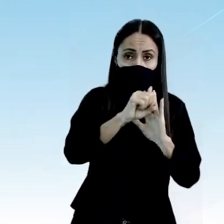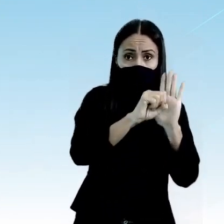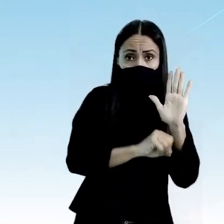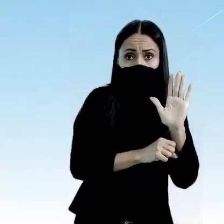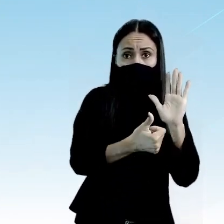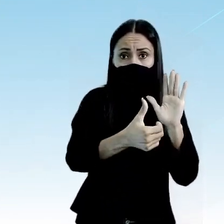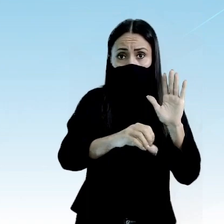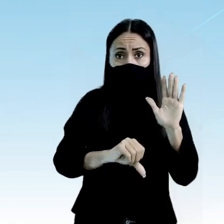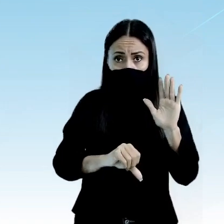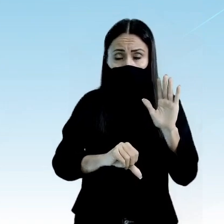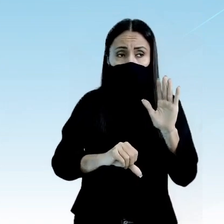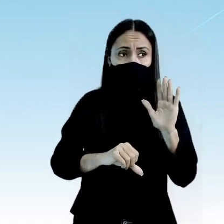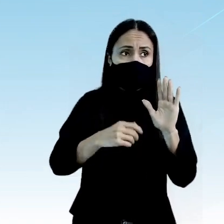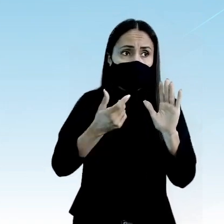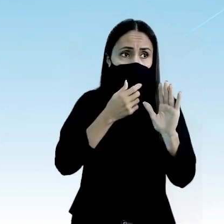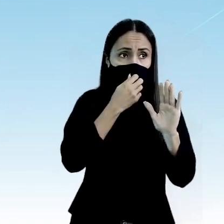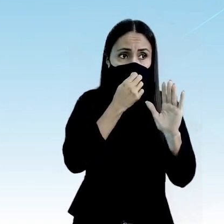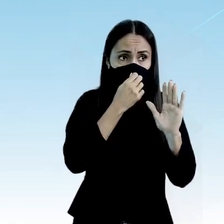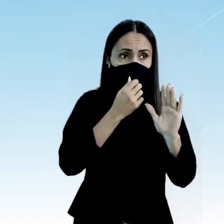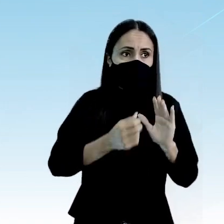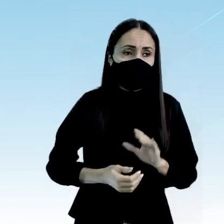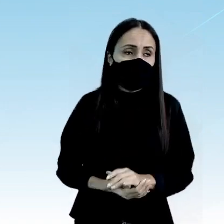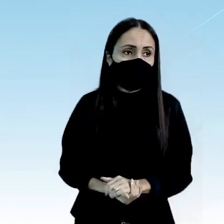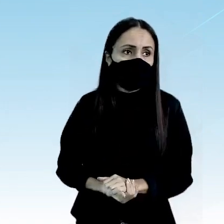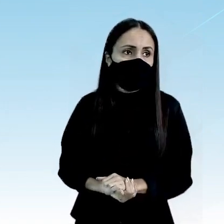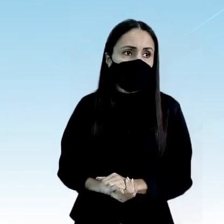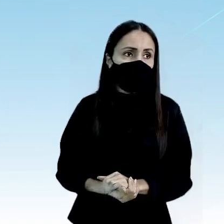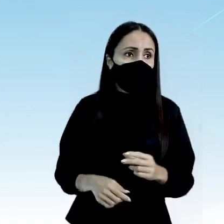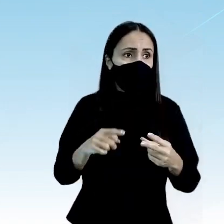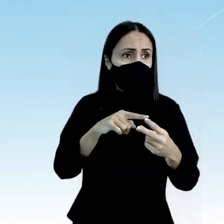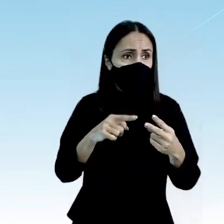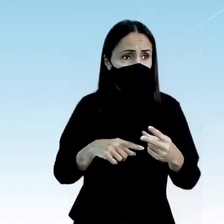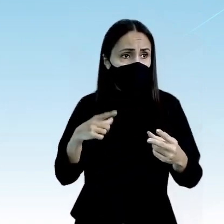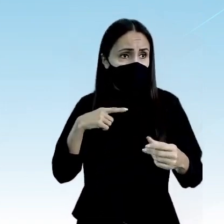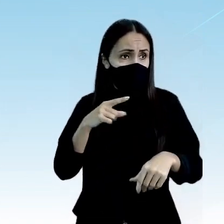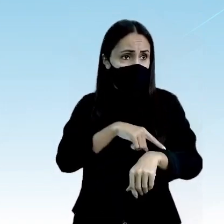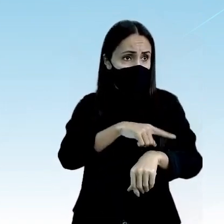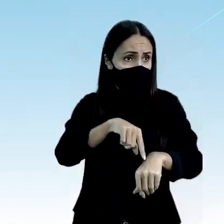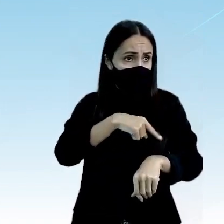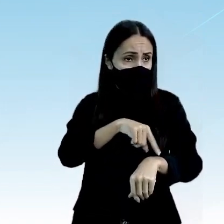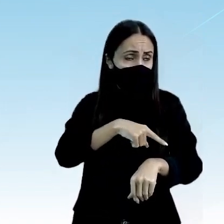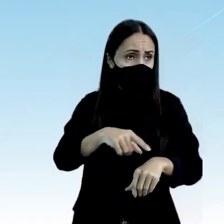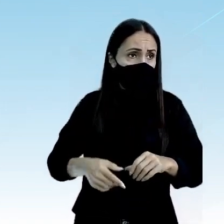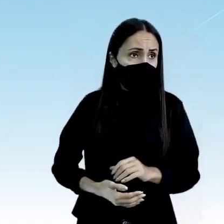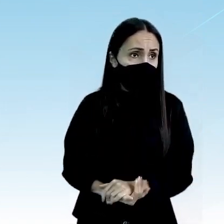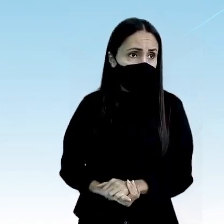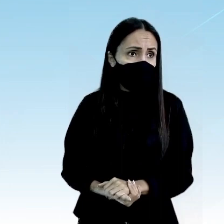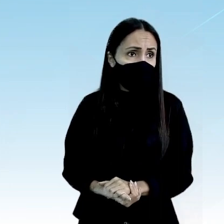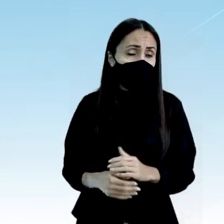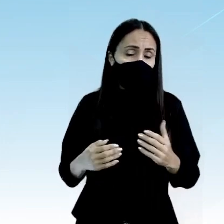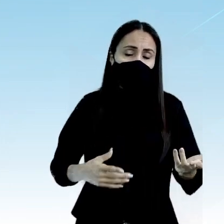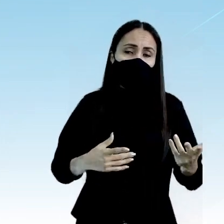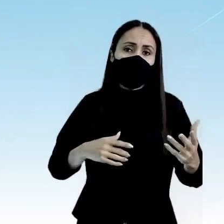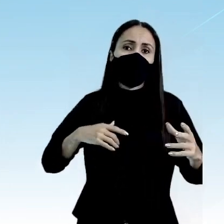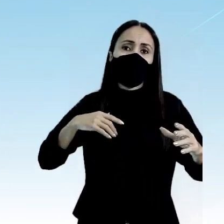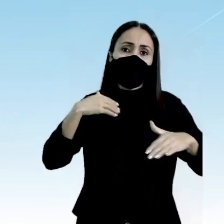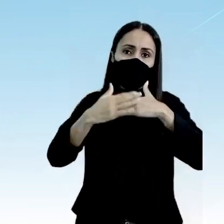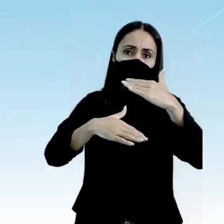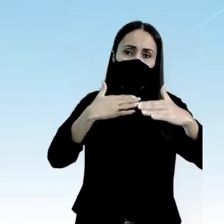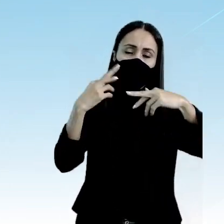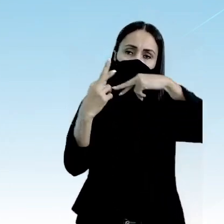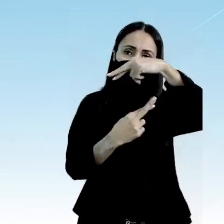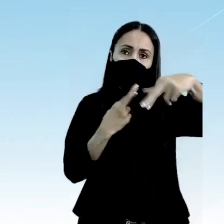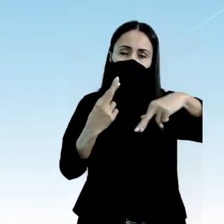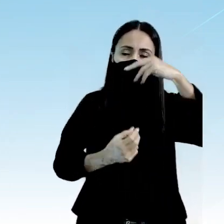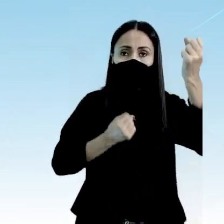só os milionários possuíam relógio. Enfim, Com a Revolução Industrial, o tempo